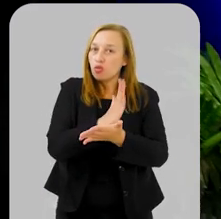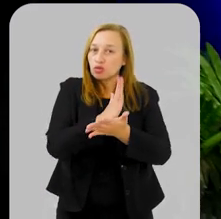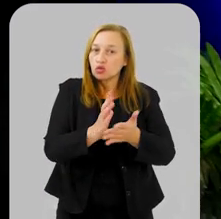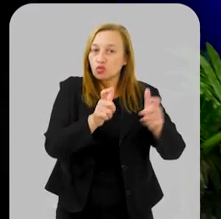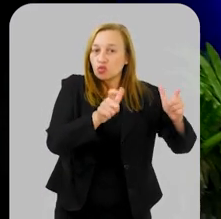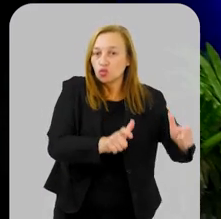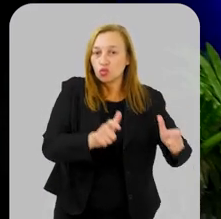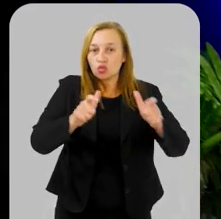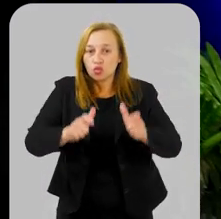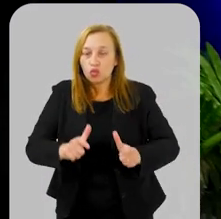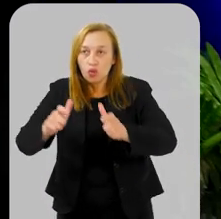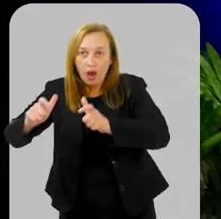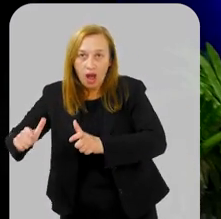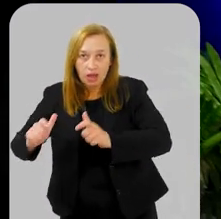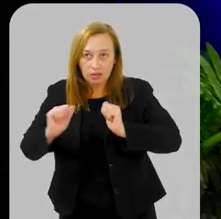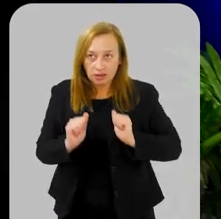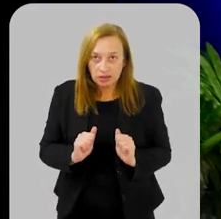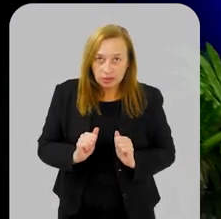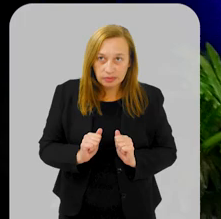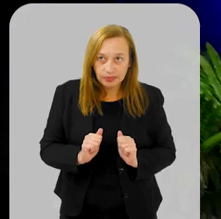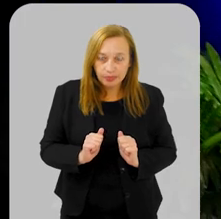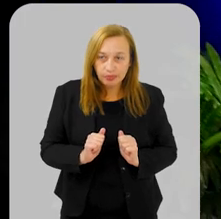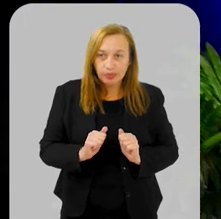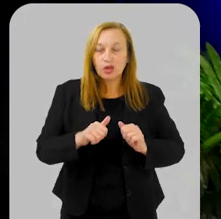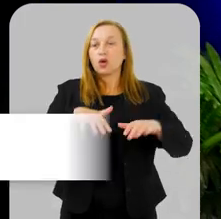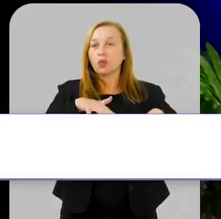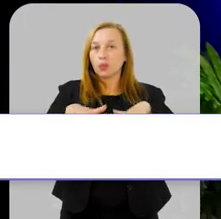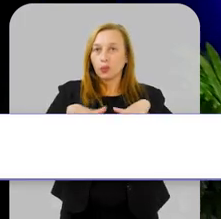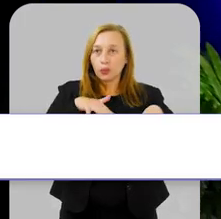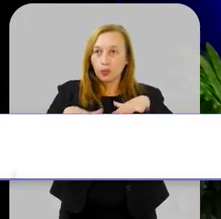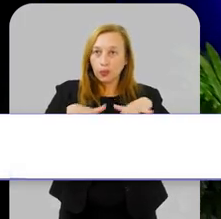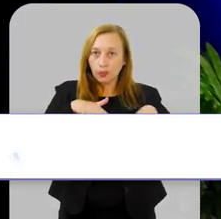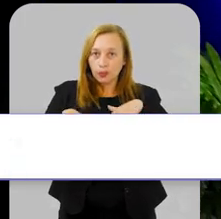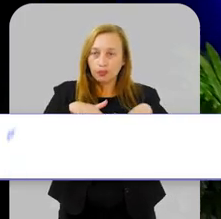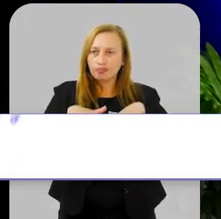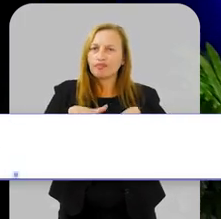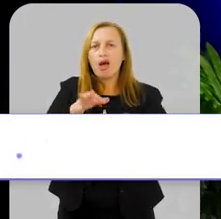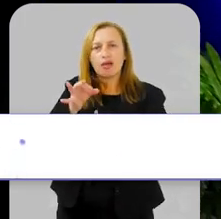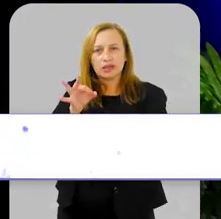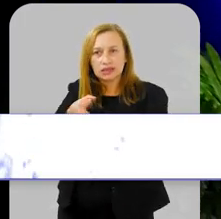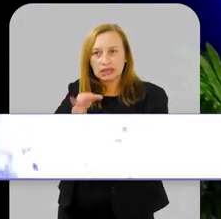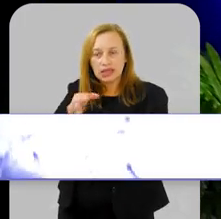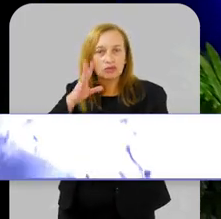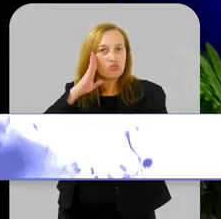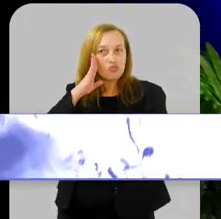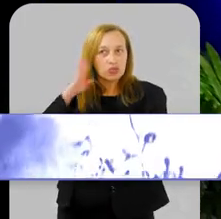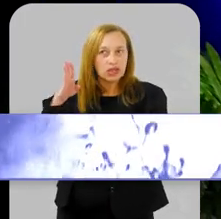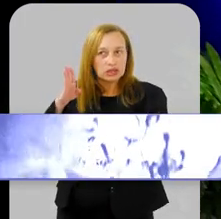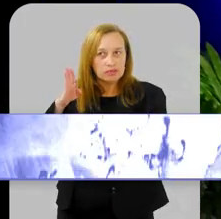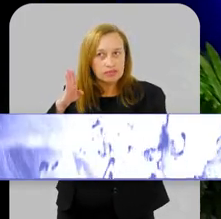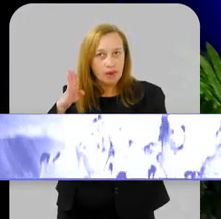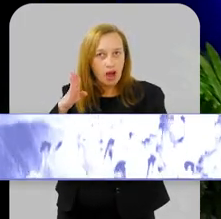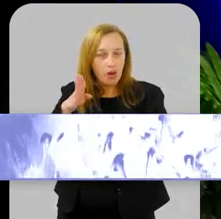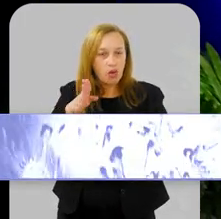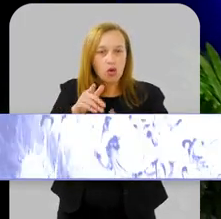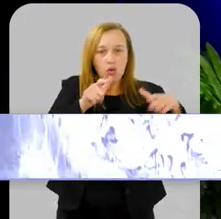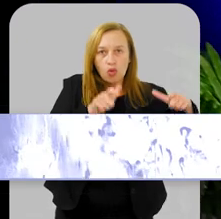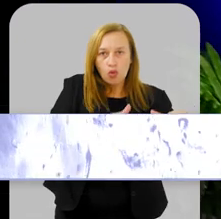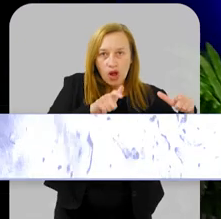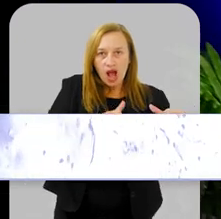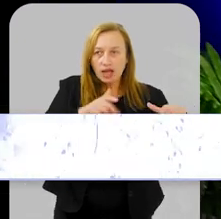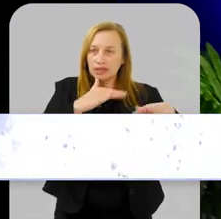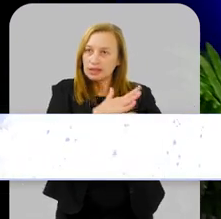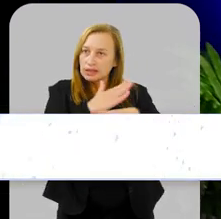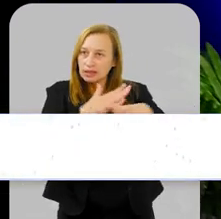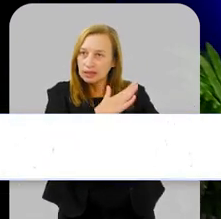alguns corredores expressos de circulação. É claro que o principal corredor